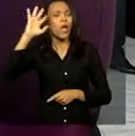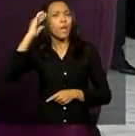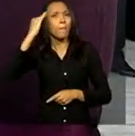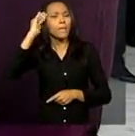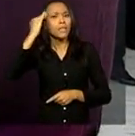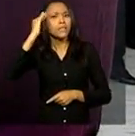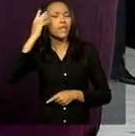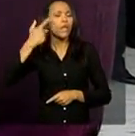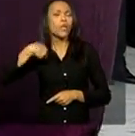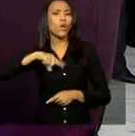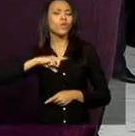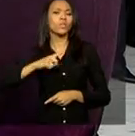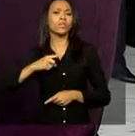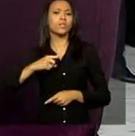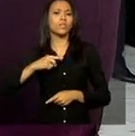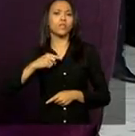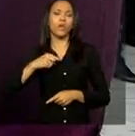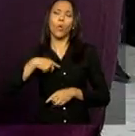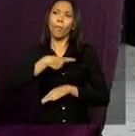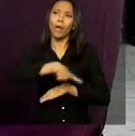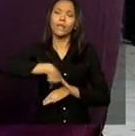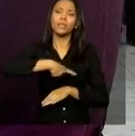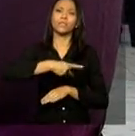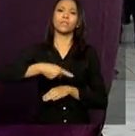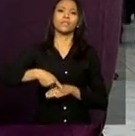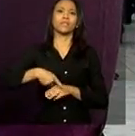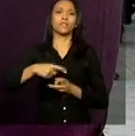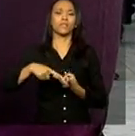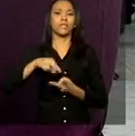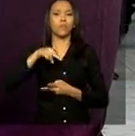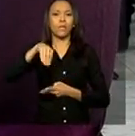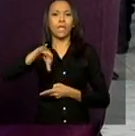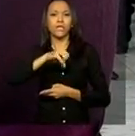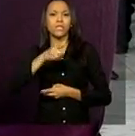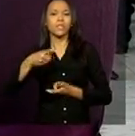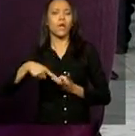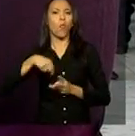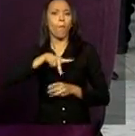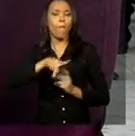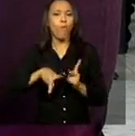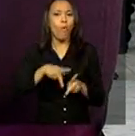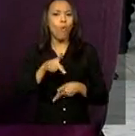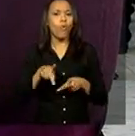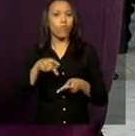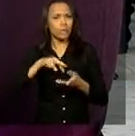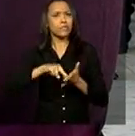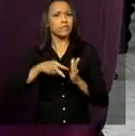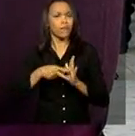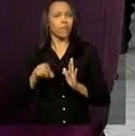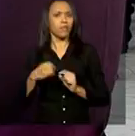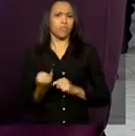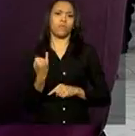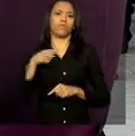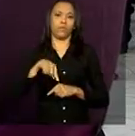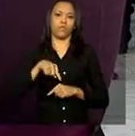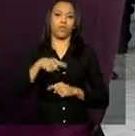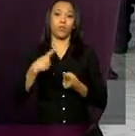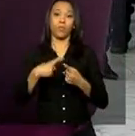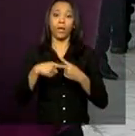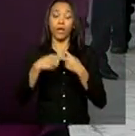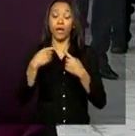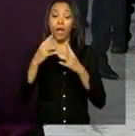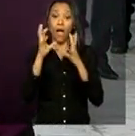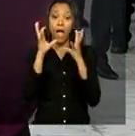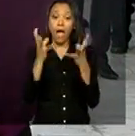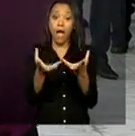que nós somos como país, como nação, como povo. E essa curiosidade acaba sendo muito positiva, porque ela atrai, de certa